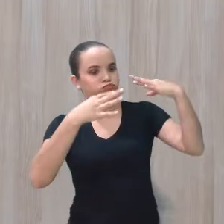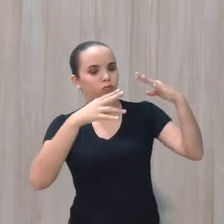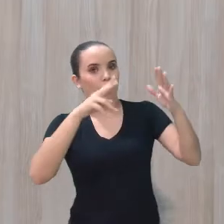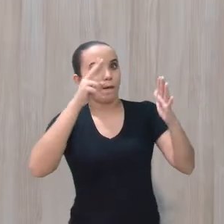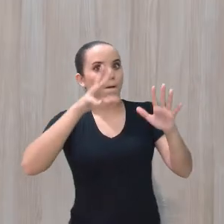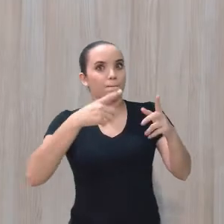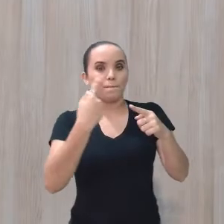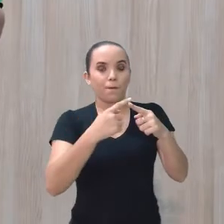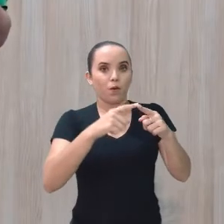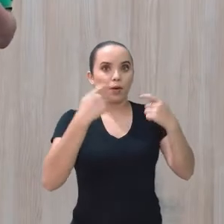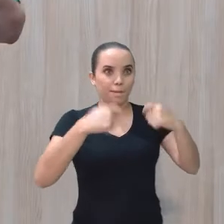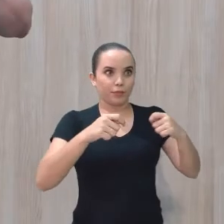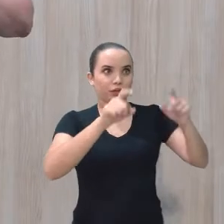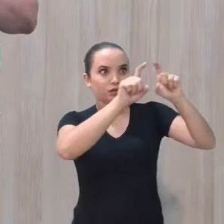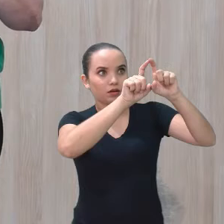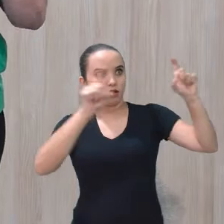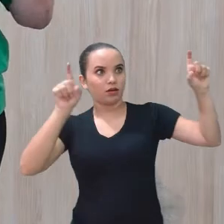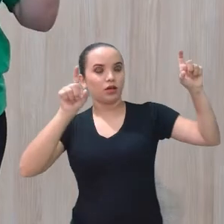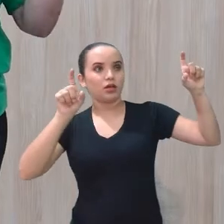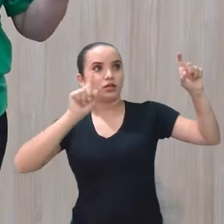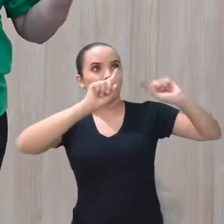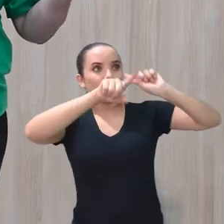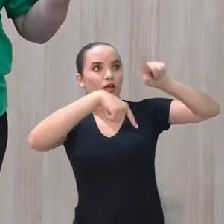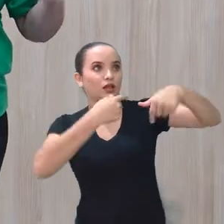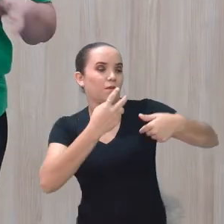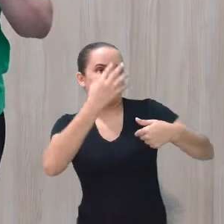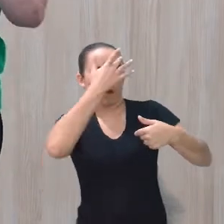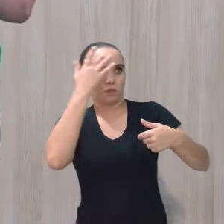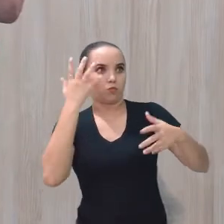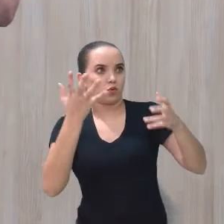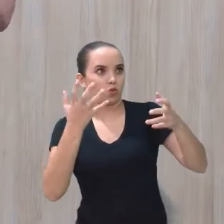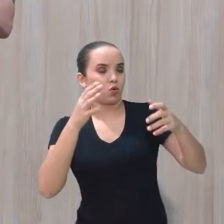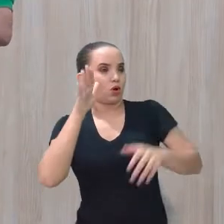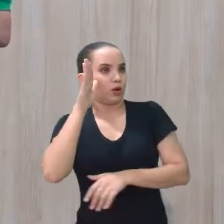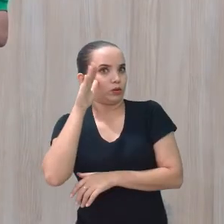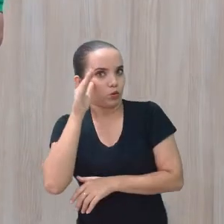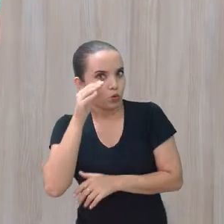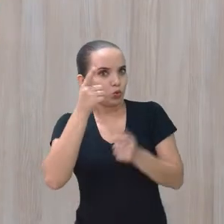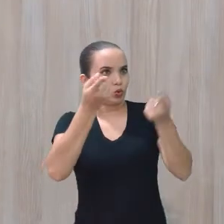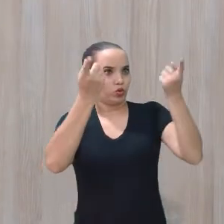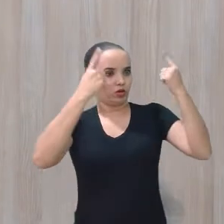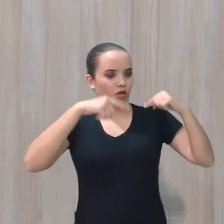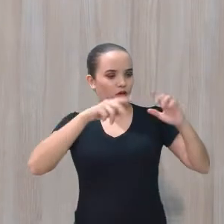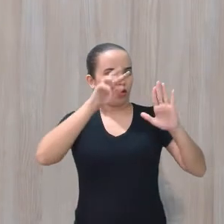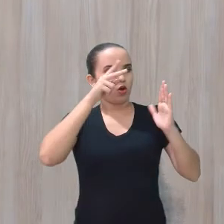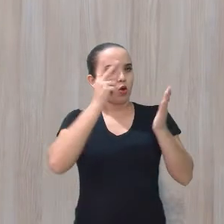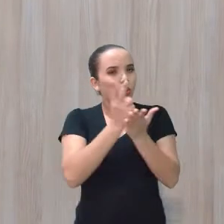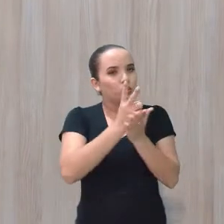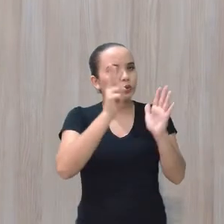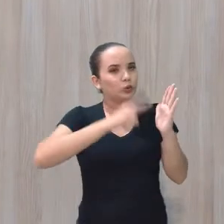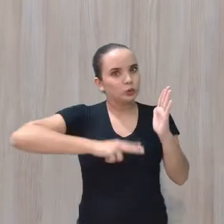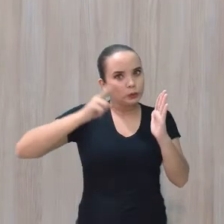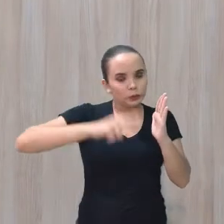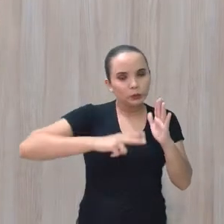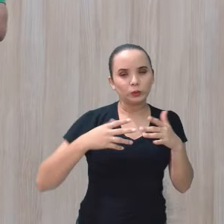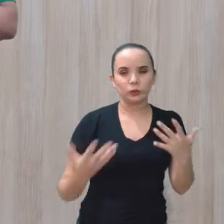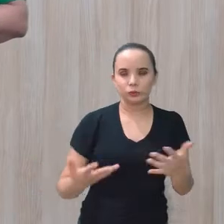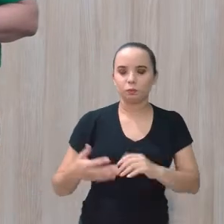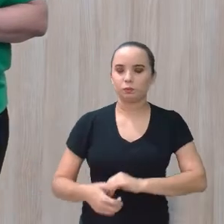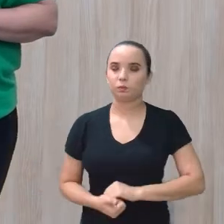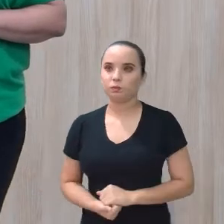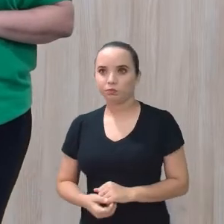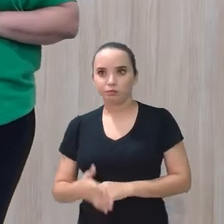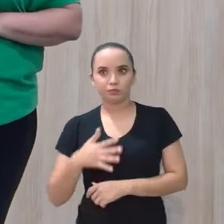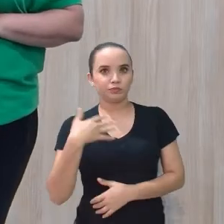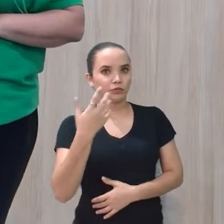se o texto é atraente, o título é atraente, o texto será lido. Então, se liga aí na ideia,